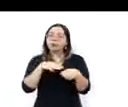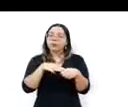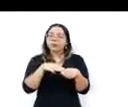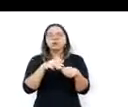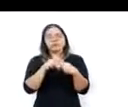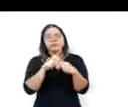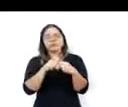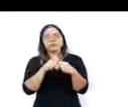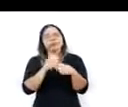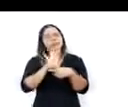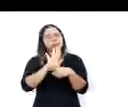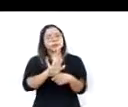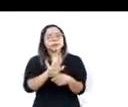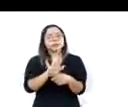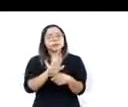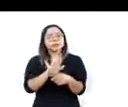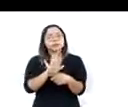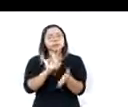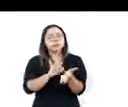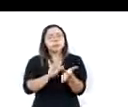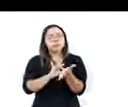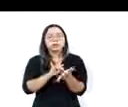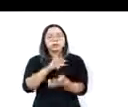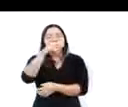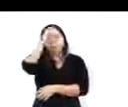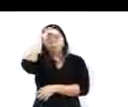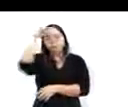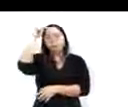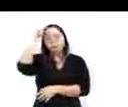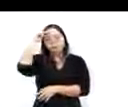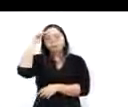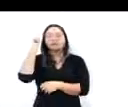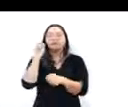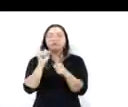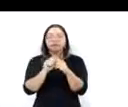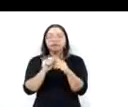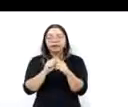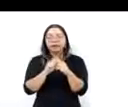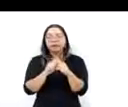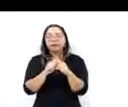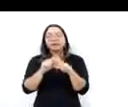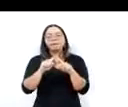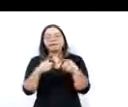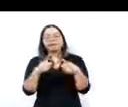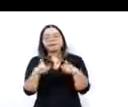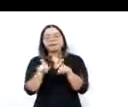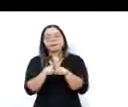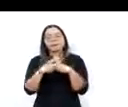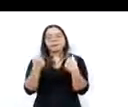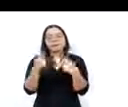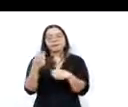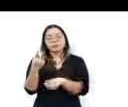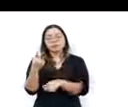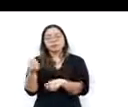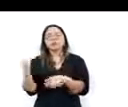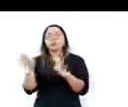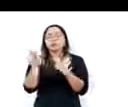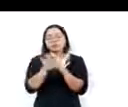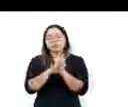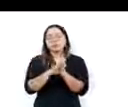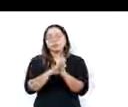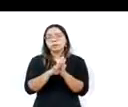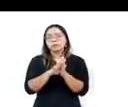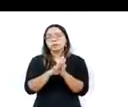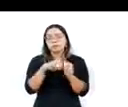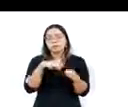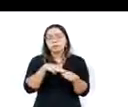nenhuma, os prefeitos fazem a sua parte, mas é preciso que o recurso chegue. Então, a gente, com essa ideia aqui, a